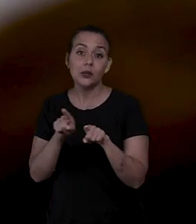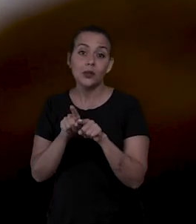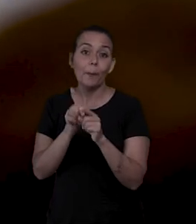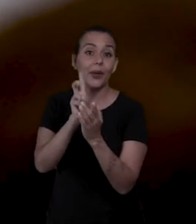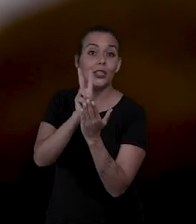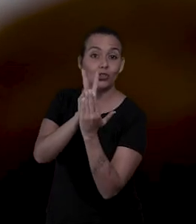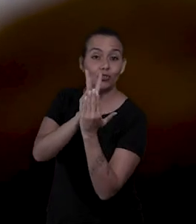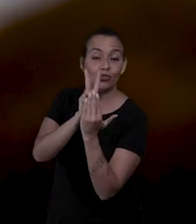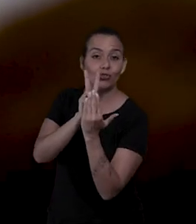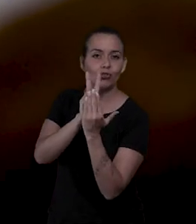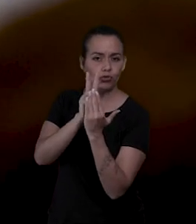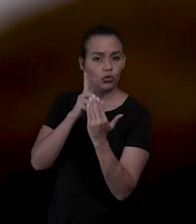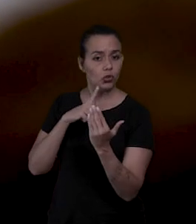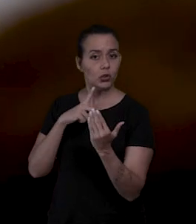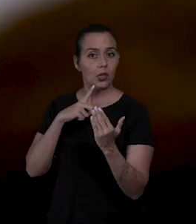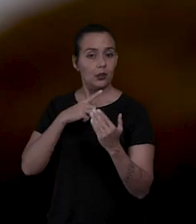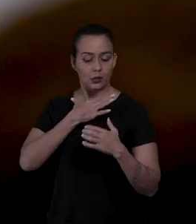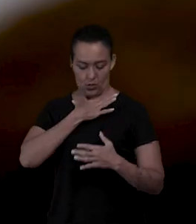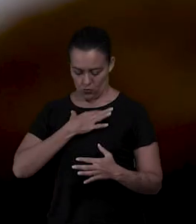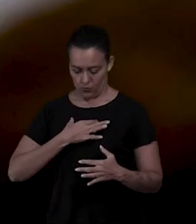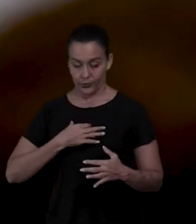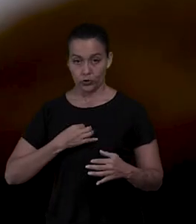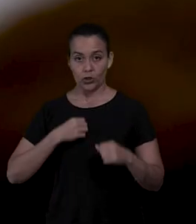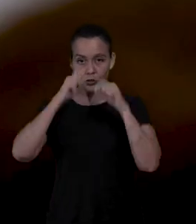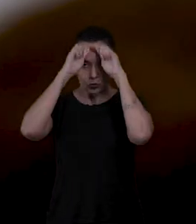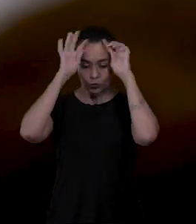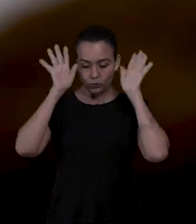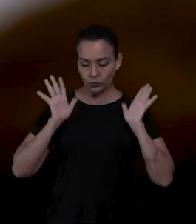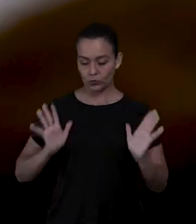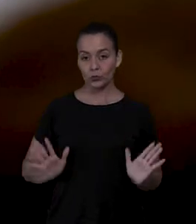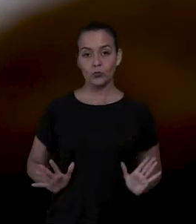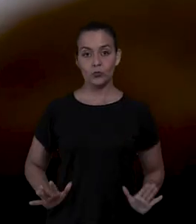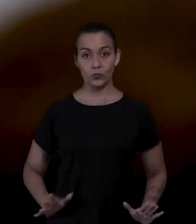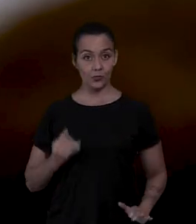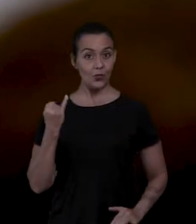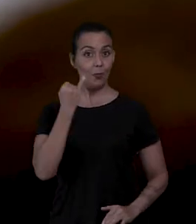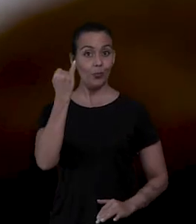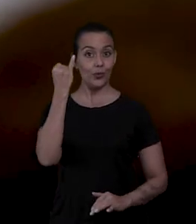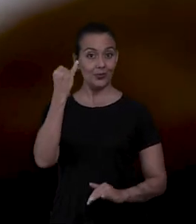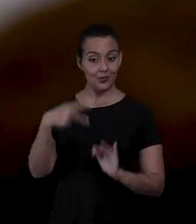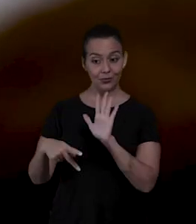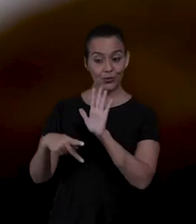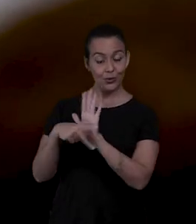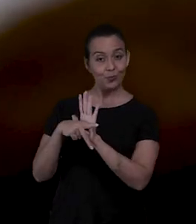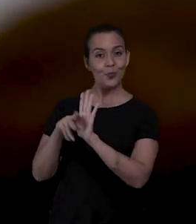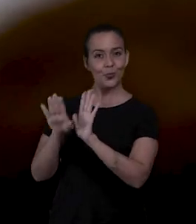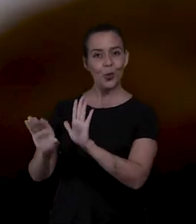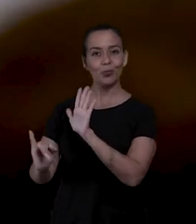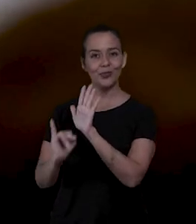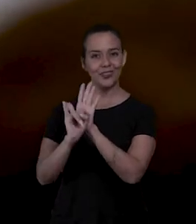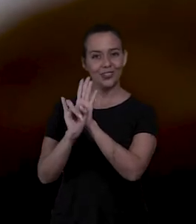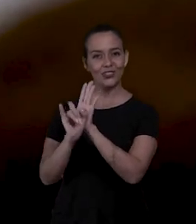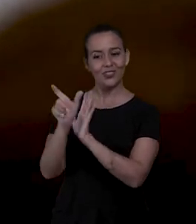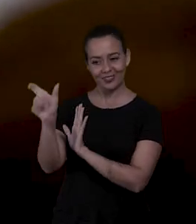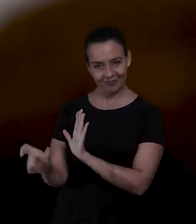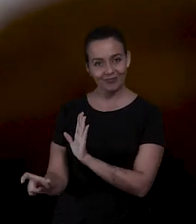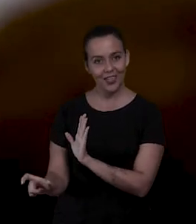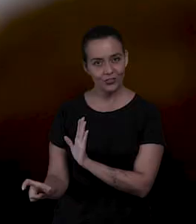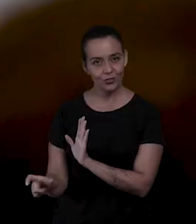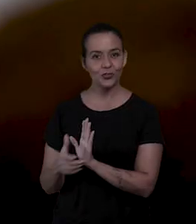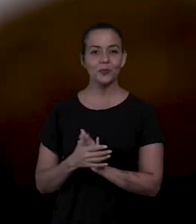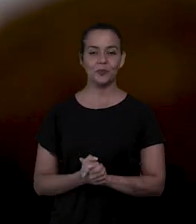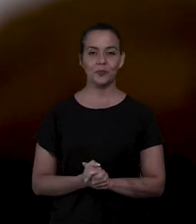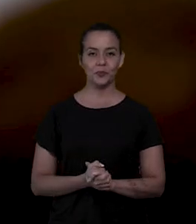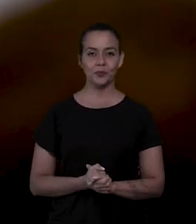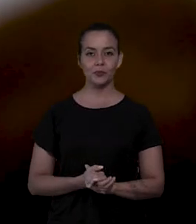economista e professor. Num povo indígena, você tem certos adornos, você tem certos objetos muito